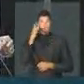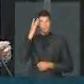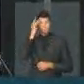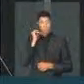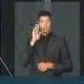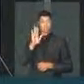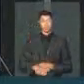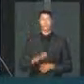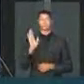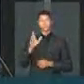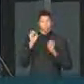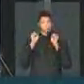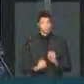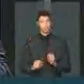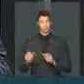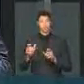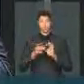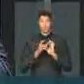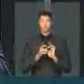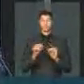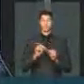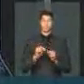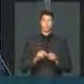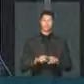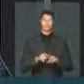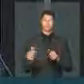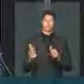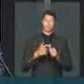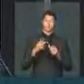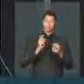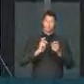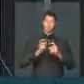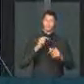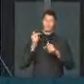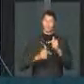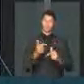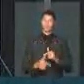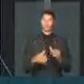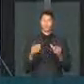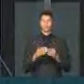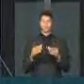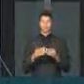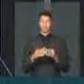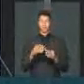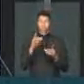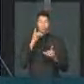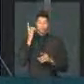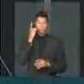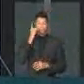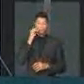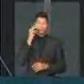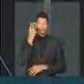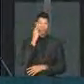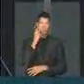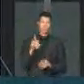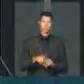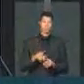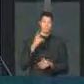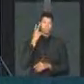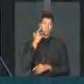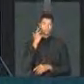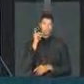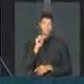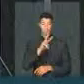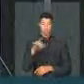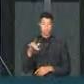amanhã, tarde, já podemos reunir e fazer a primeira reunião de trabalho de uma comissão de deputados do Maranhão e do